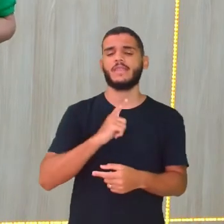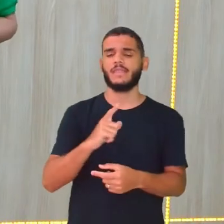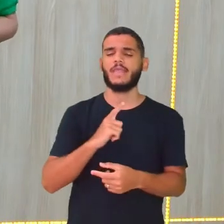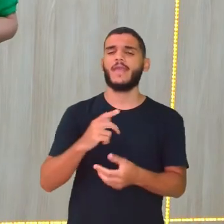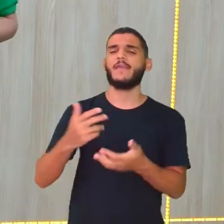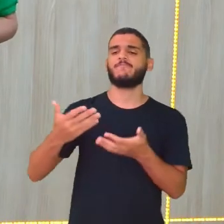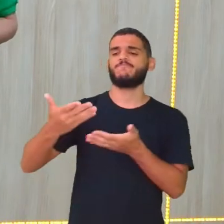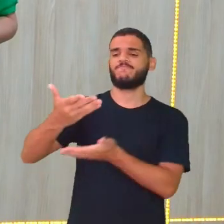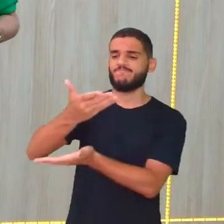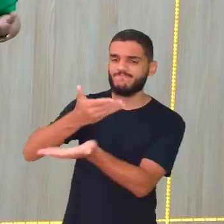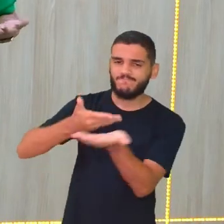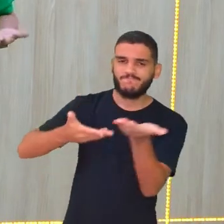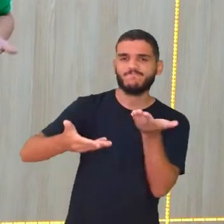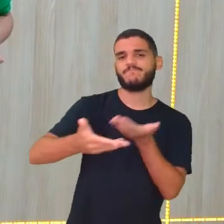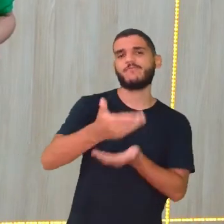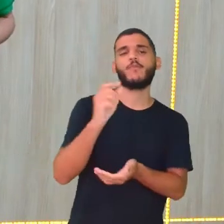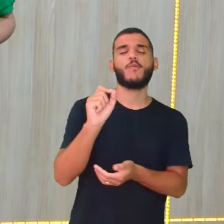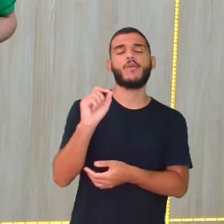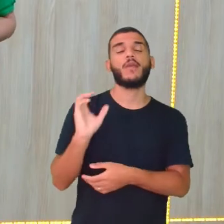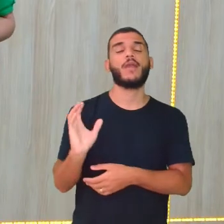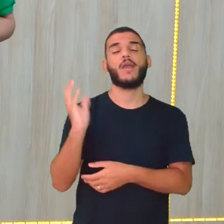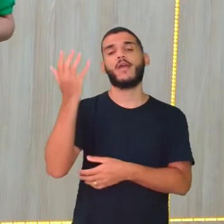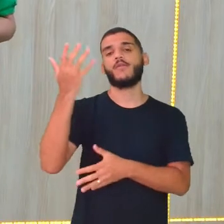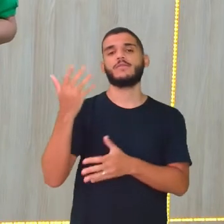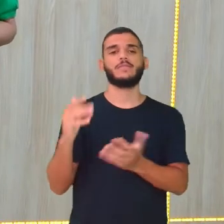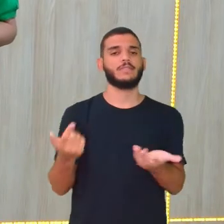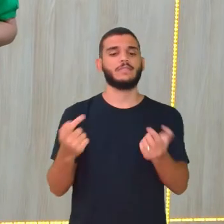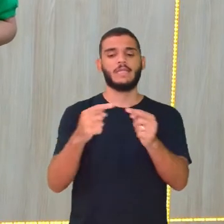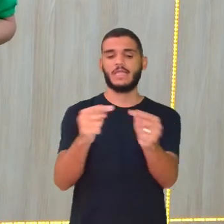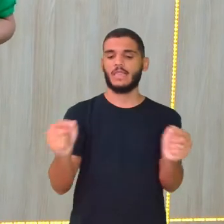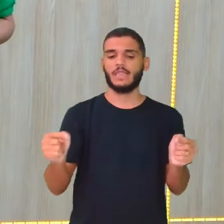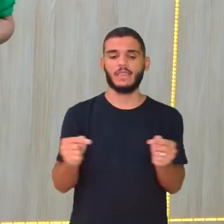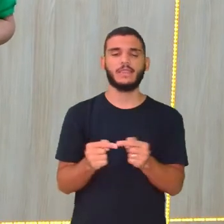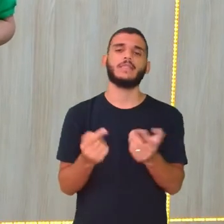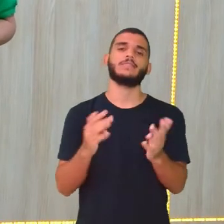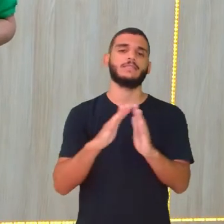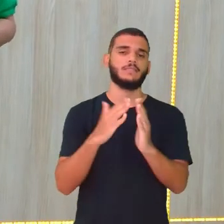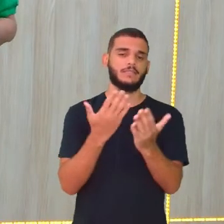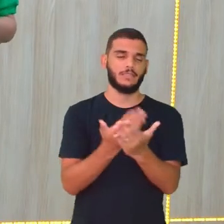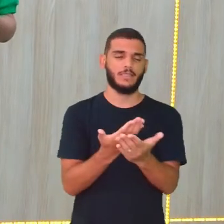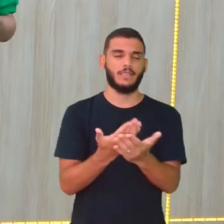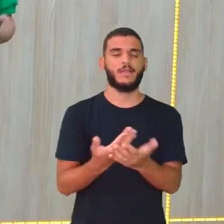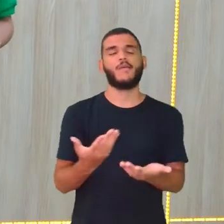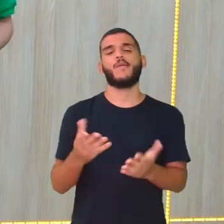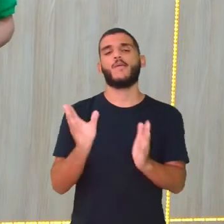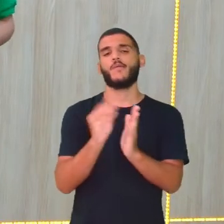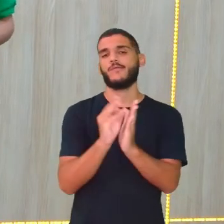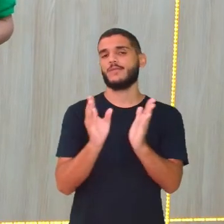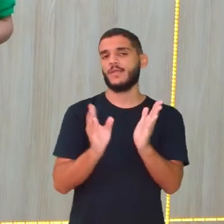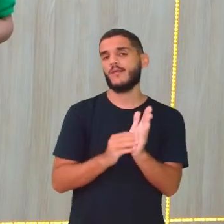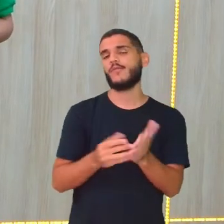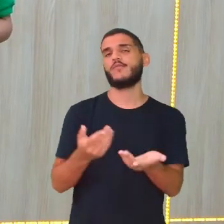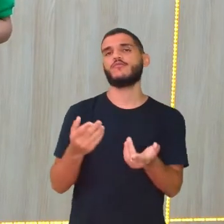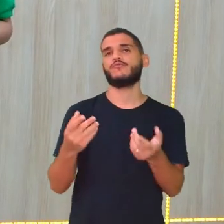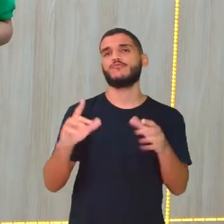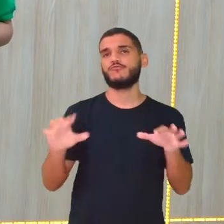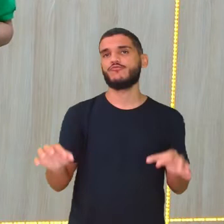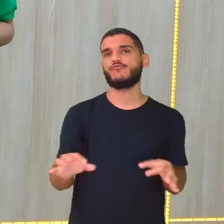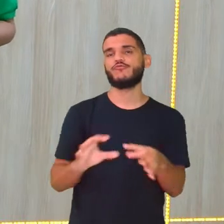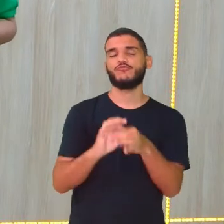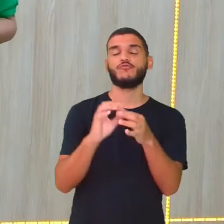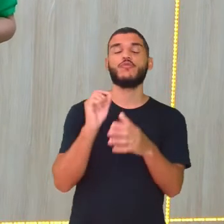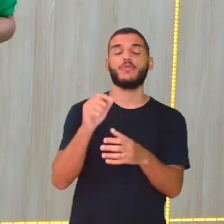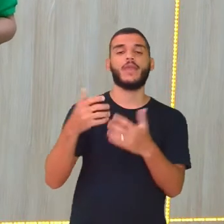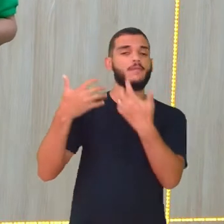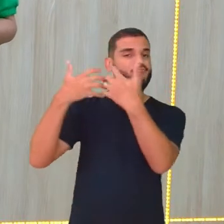relação deles com o que está acontecendo na sala, com os conteúdos, como o raciocínio lógico, a importância